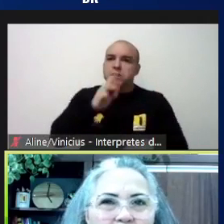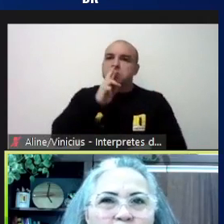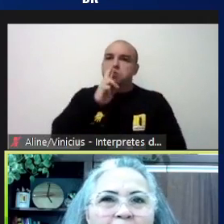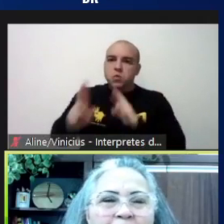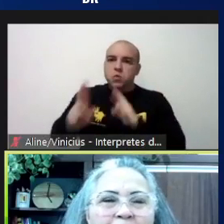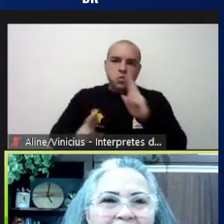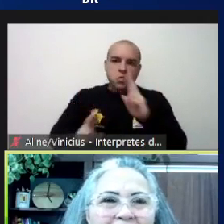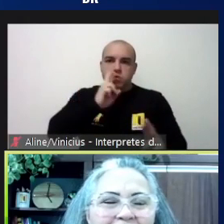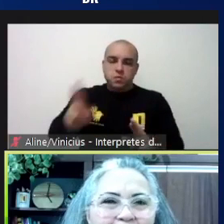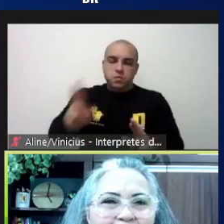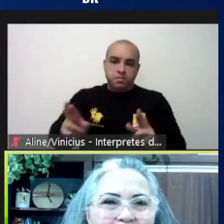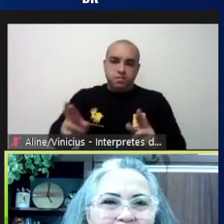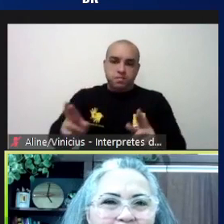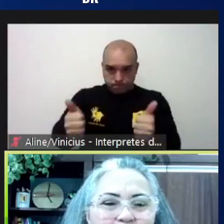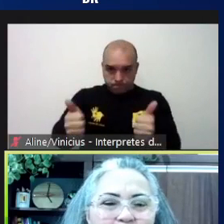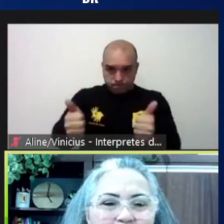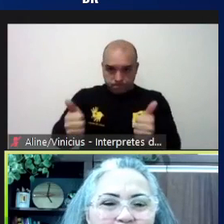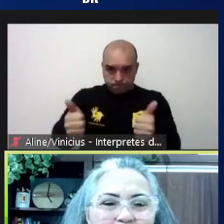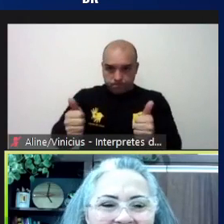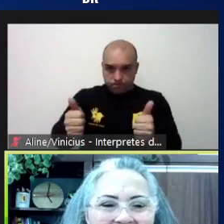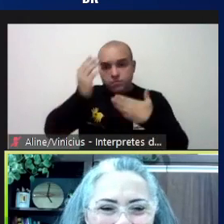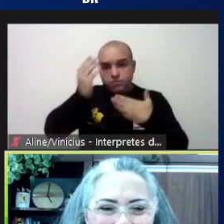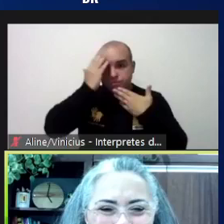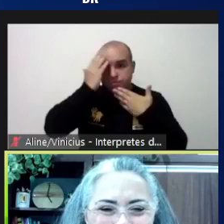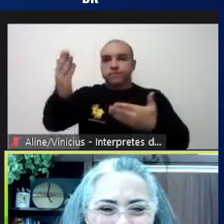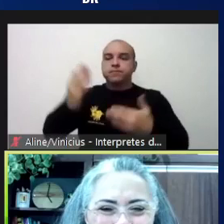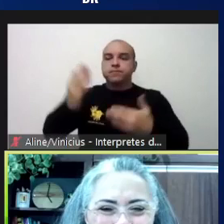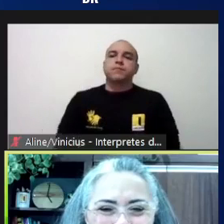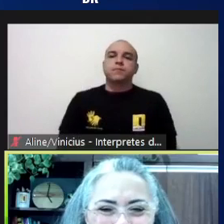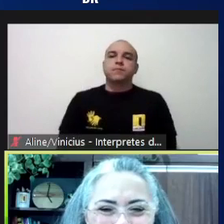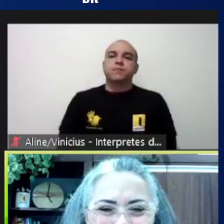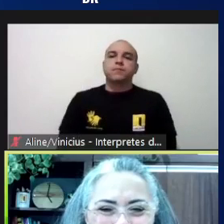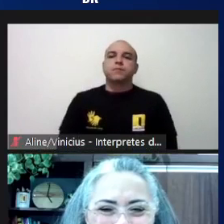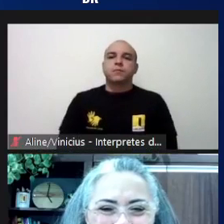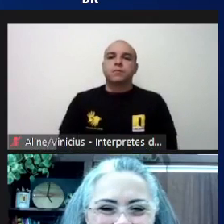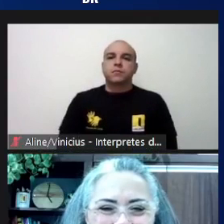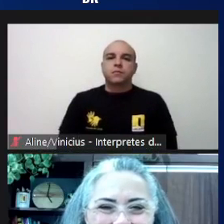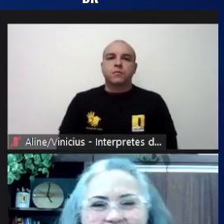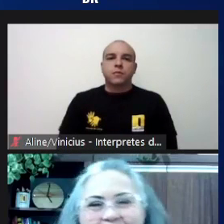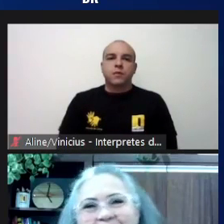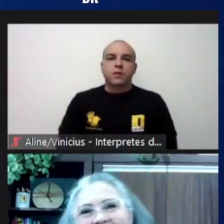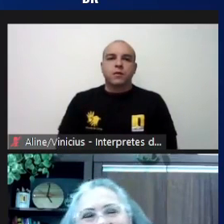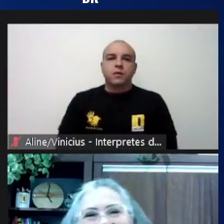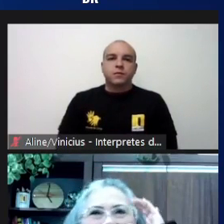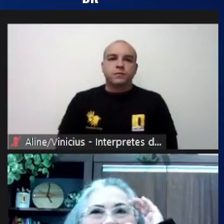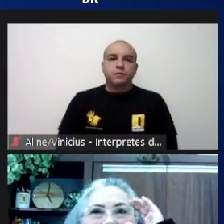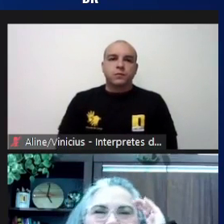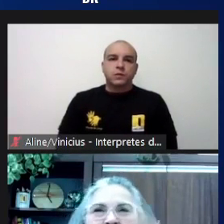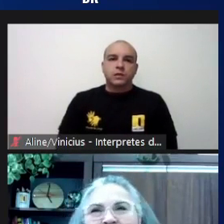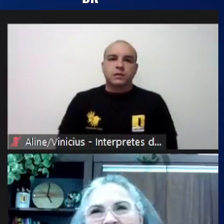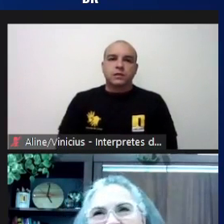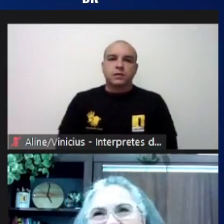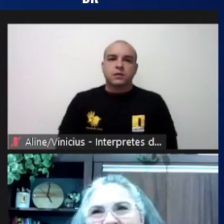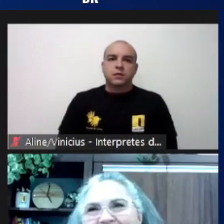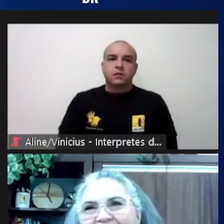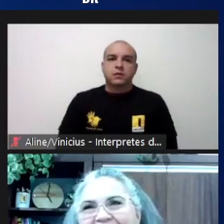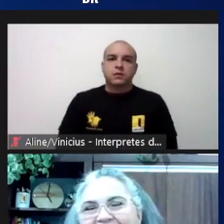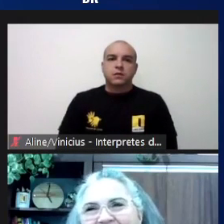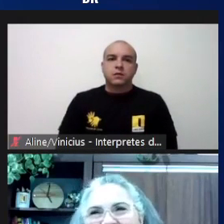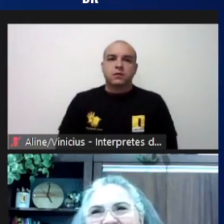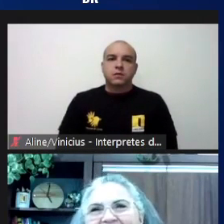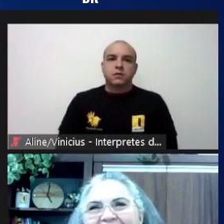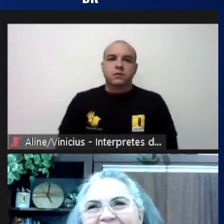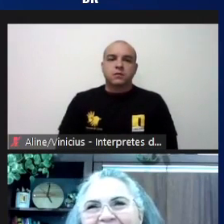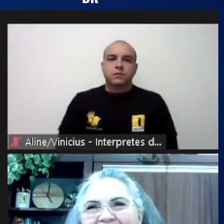que eu complemente. Muito obrigada. Muito obrigada, Ive. Estamos aqui